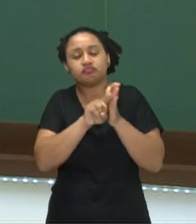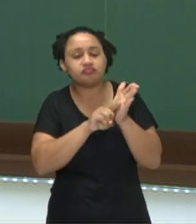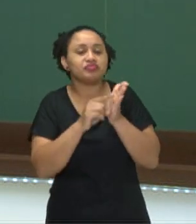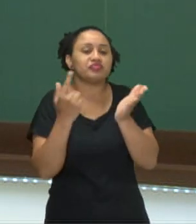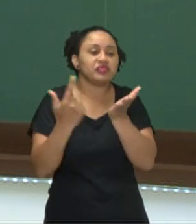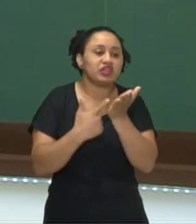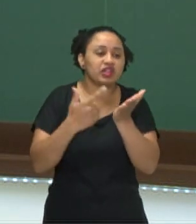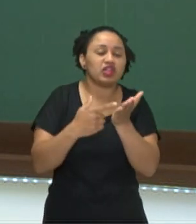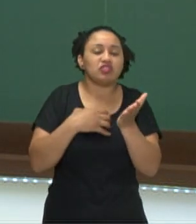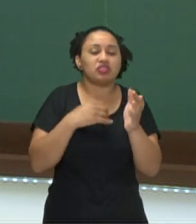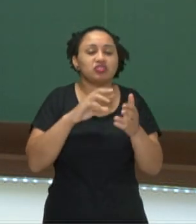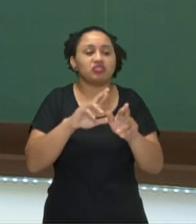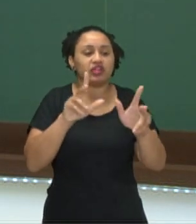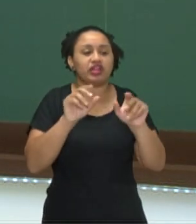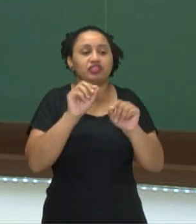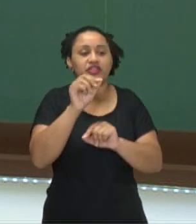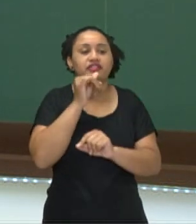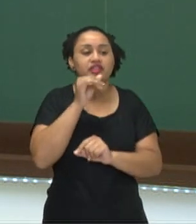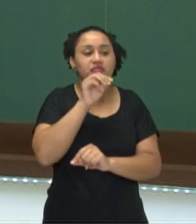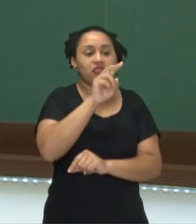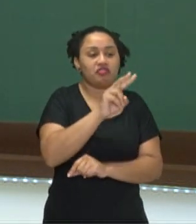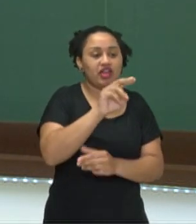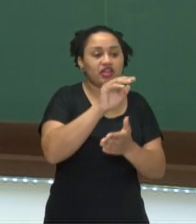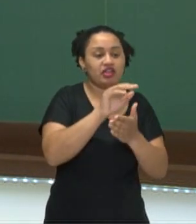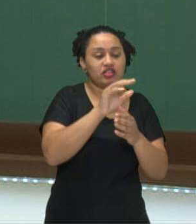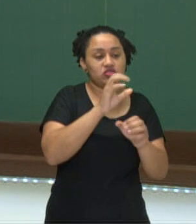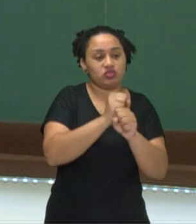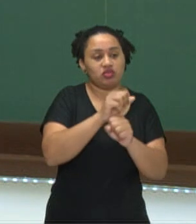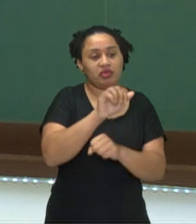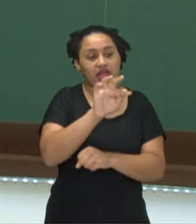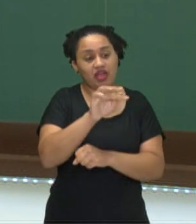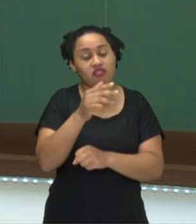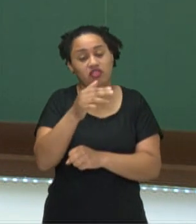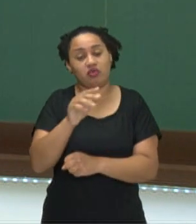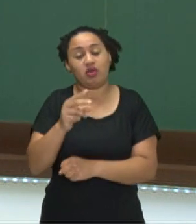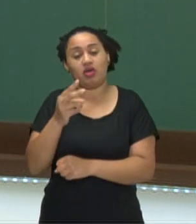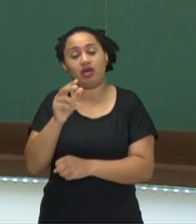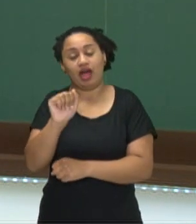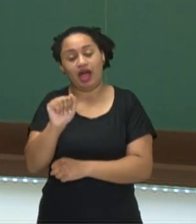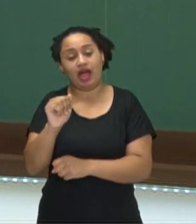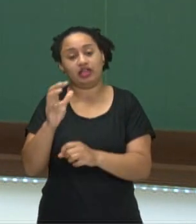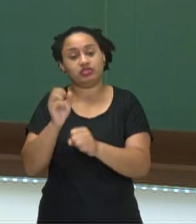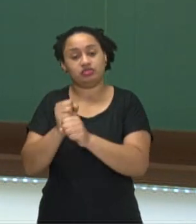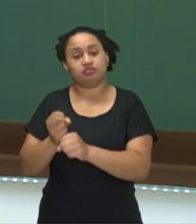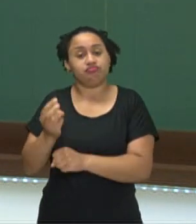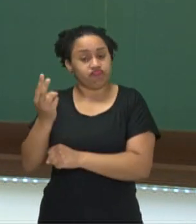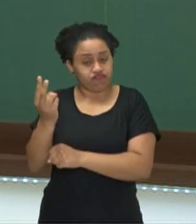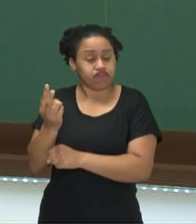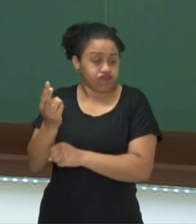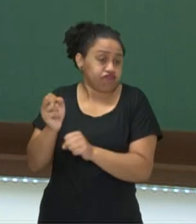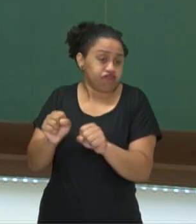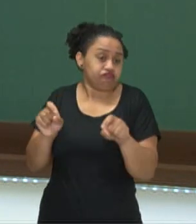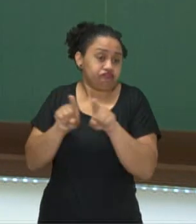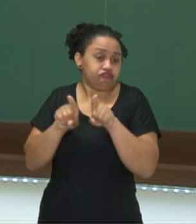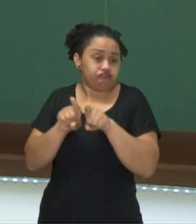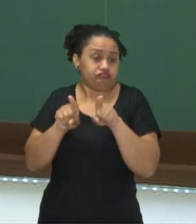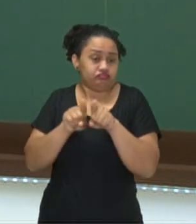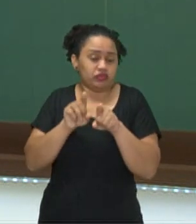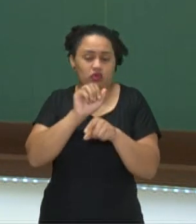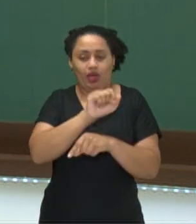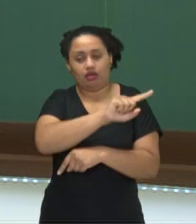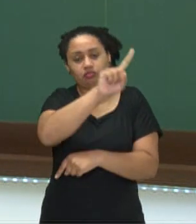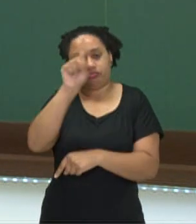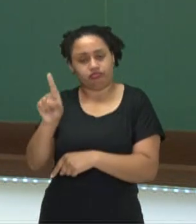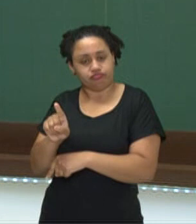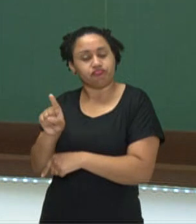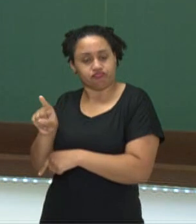escrito de uma maneira um pouquinho diferente, como vértice mais face igual a aresta mais 2. Ou seja, simplesmente o A passou para